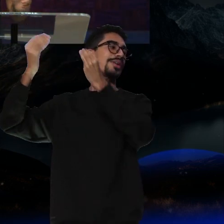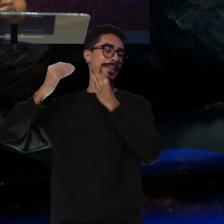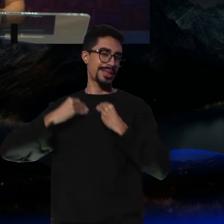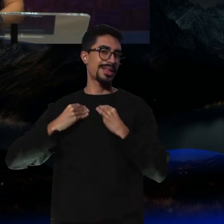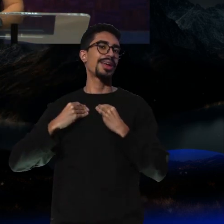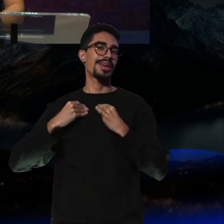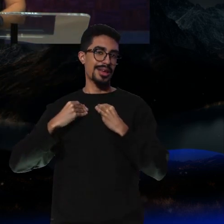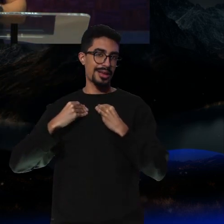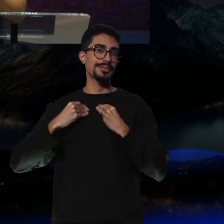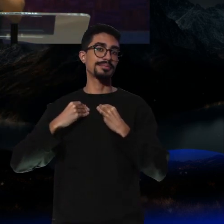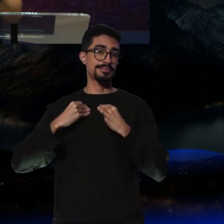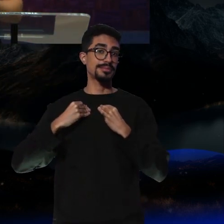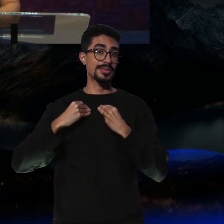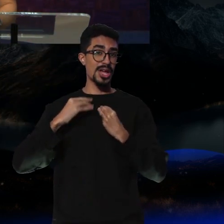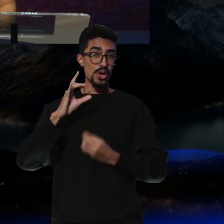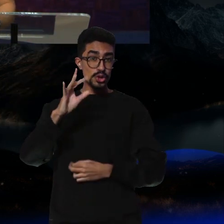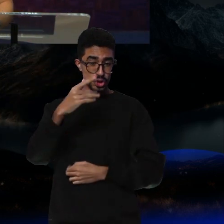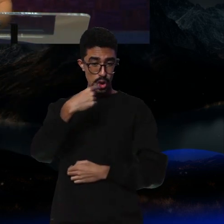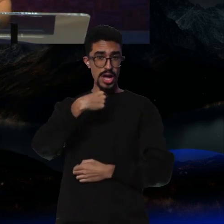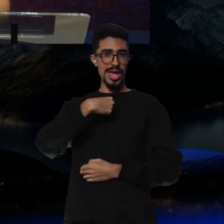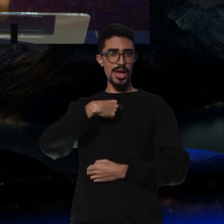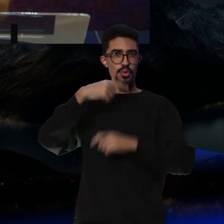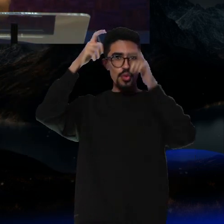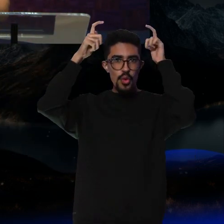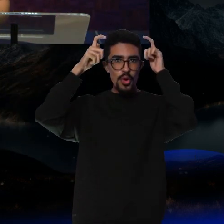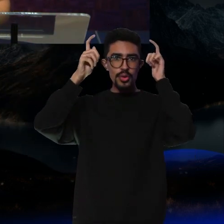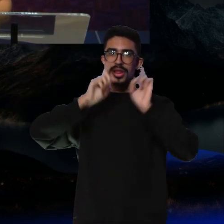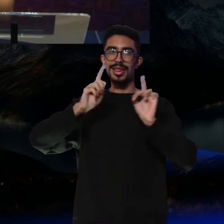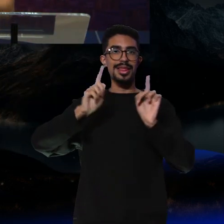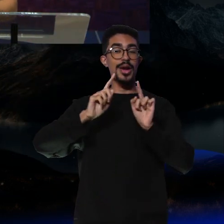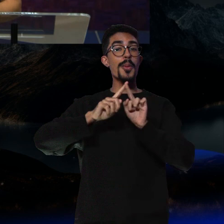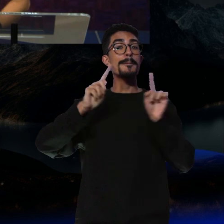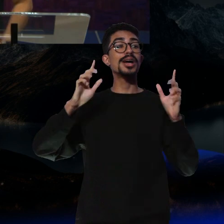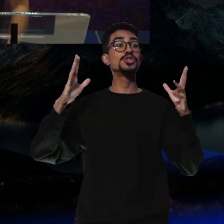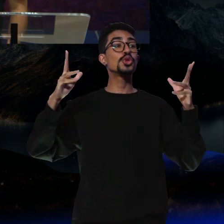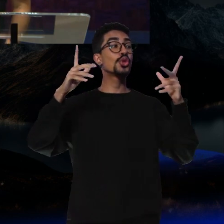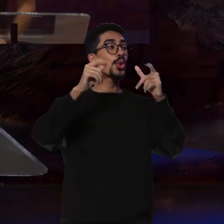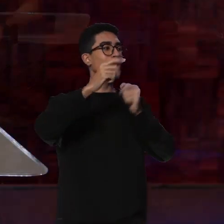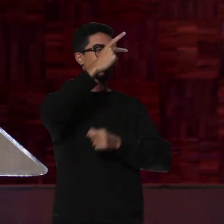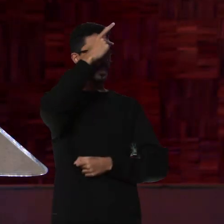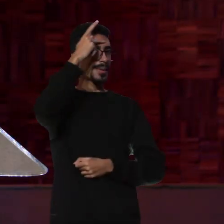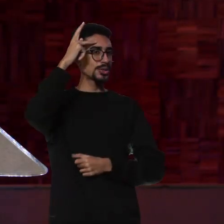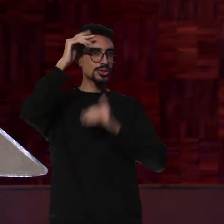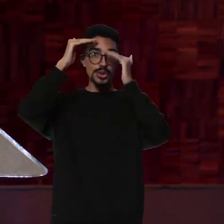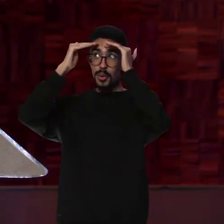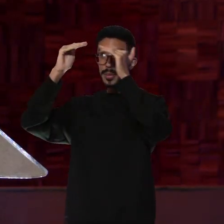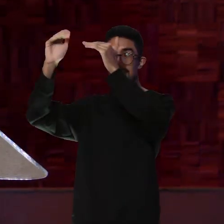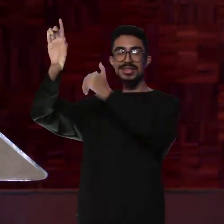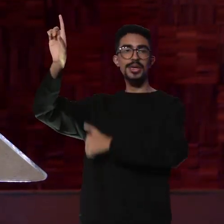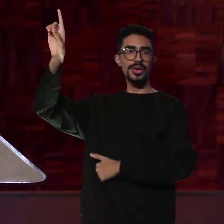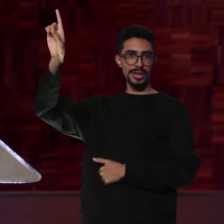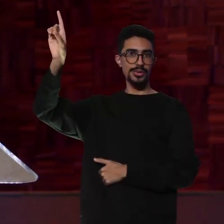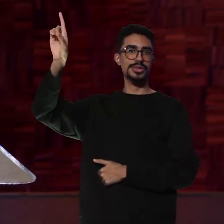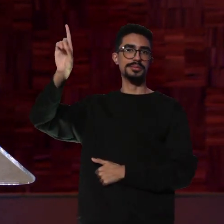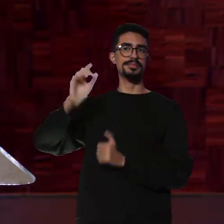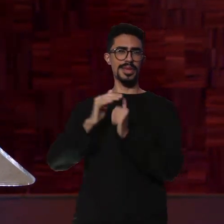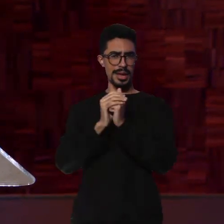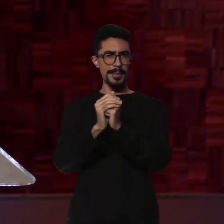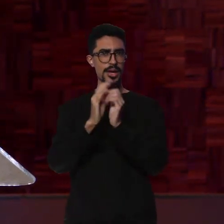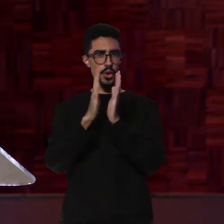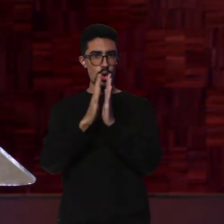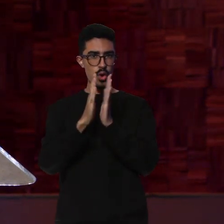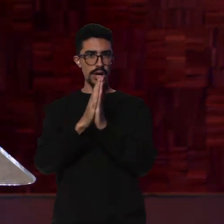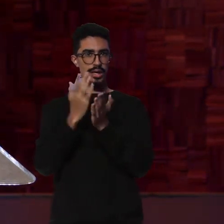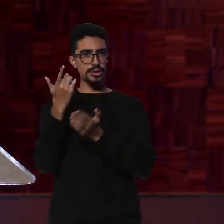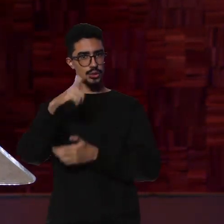e não somente a mim, mas também a todos os que amam a sua vinda. Até aqui. Vamos orar mais uma vez? Deus,